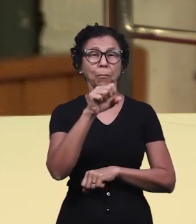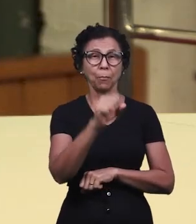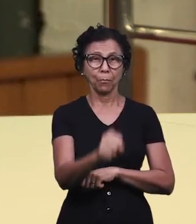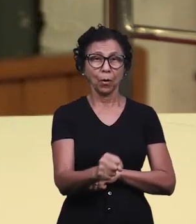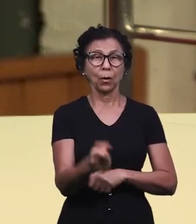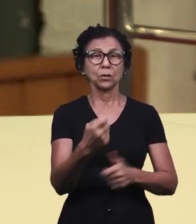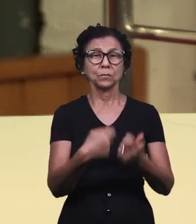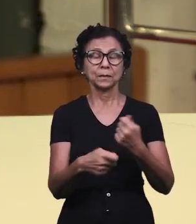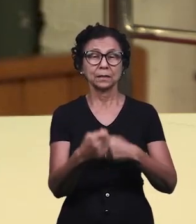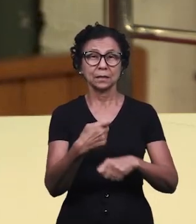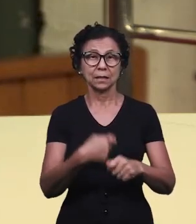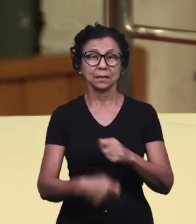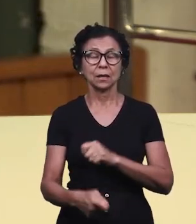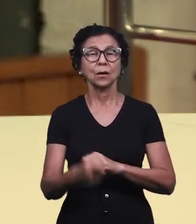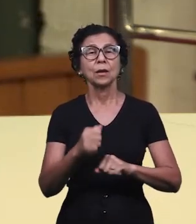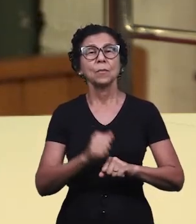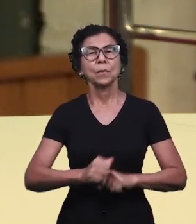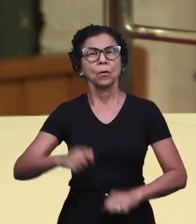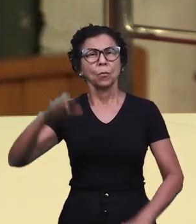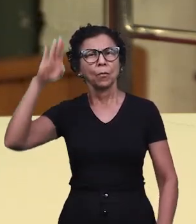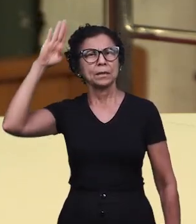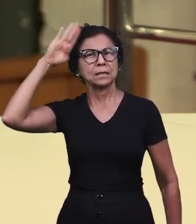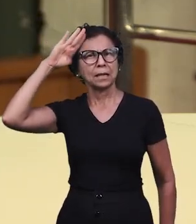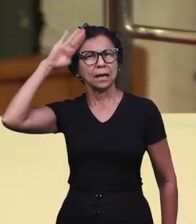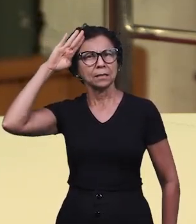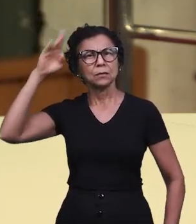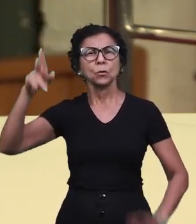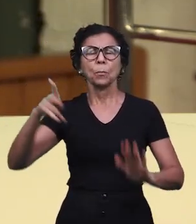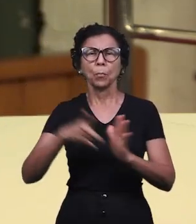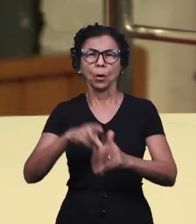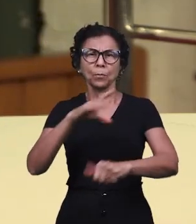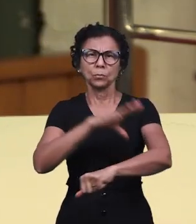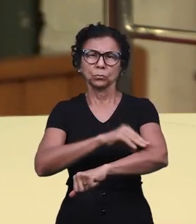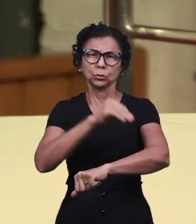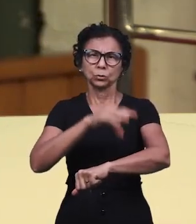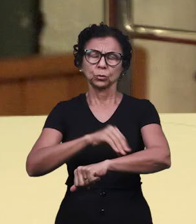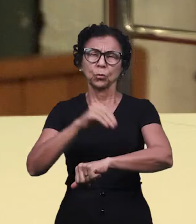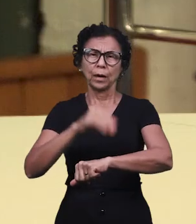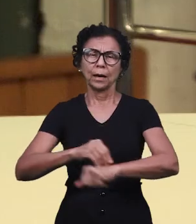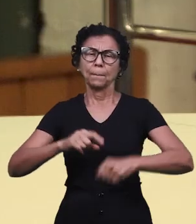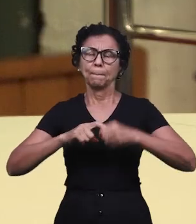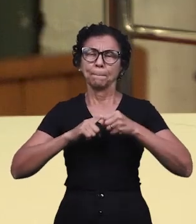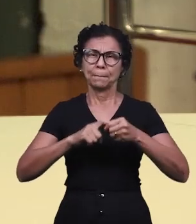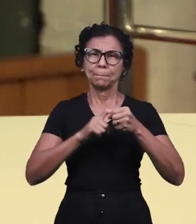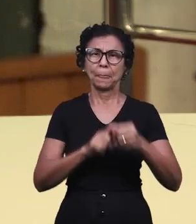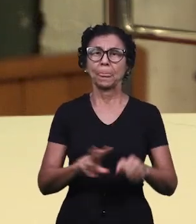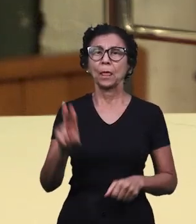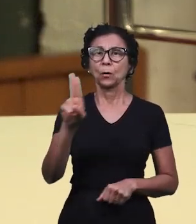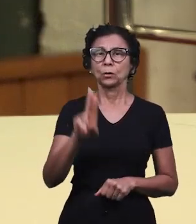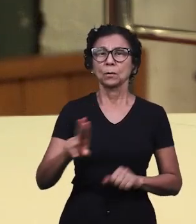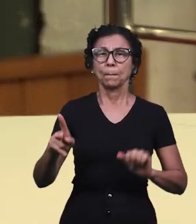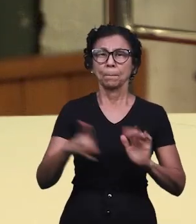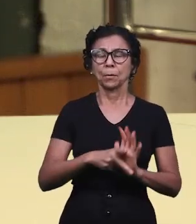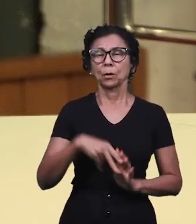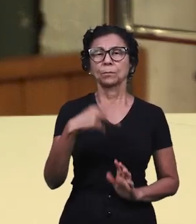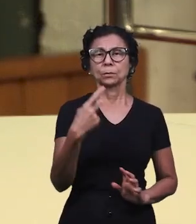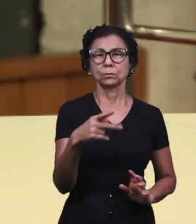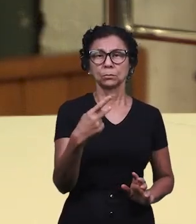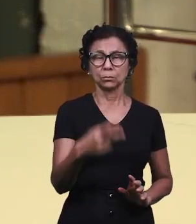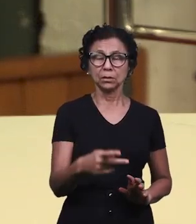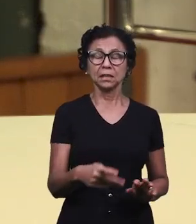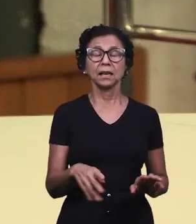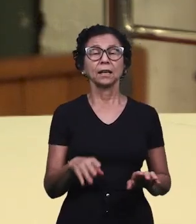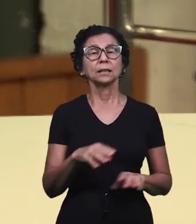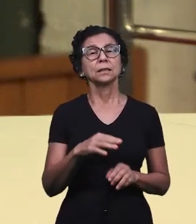Executiva da Inovação pelas Forças Armadas da Suécia, em parceria com a Universidade Linköping, na Suécia,